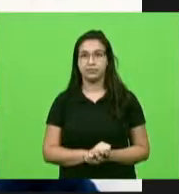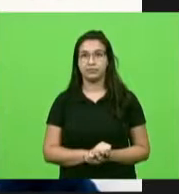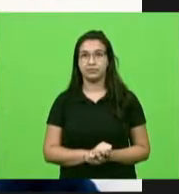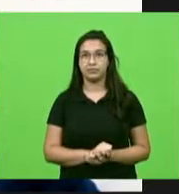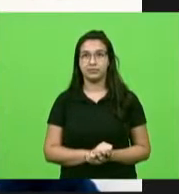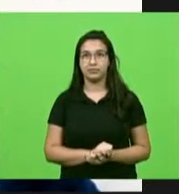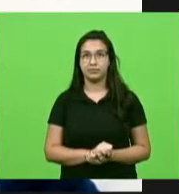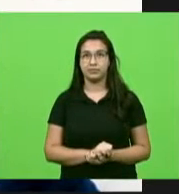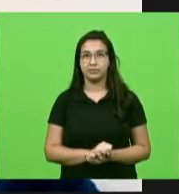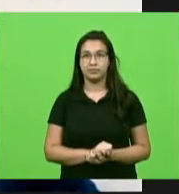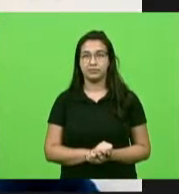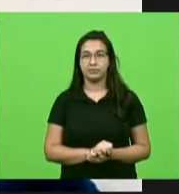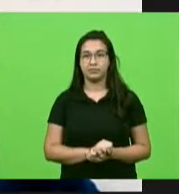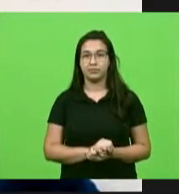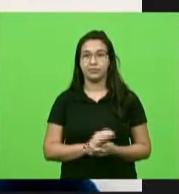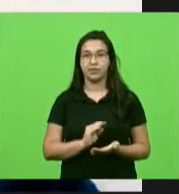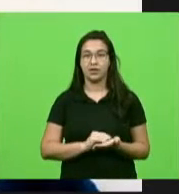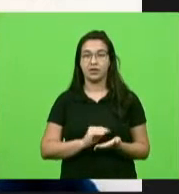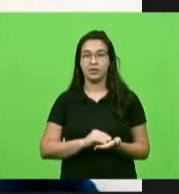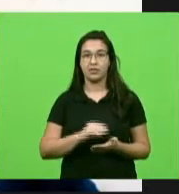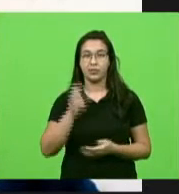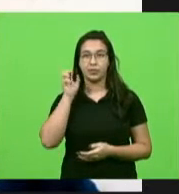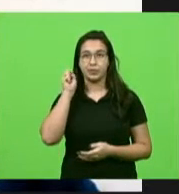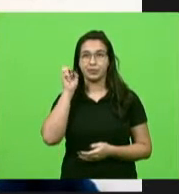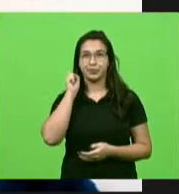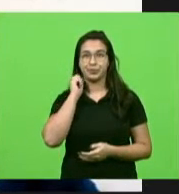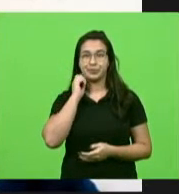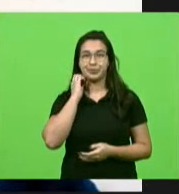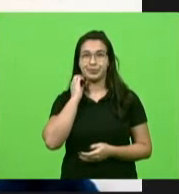Só falta conectar o som, deputado.